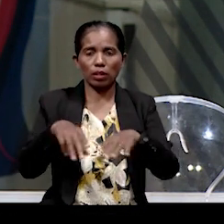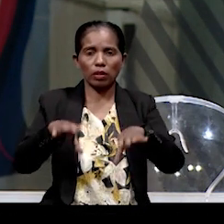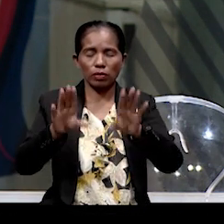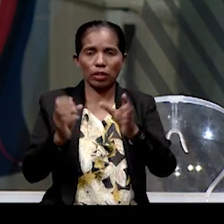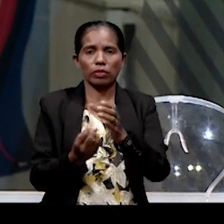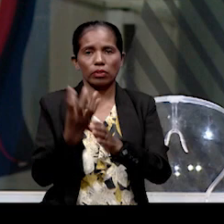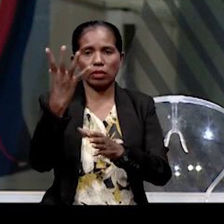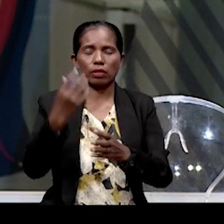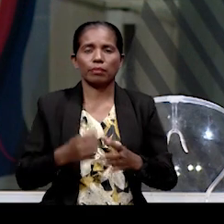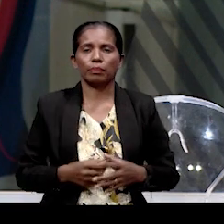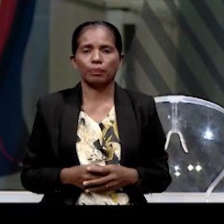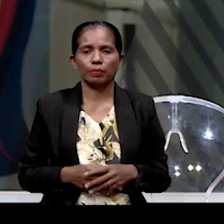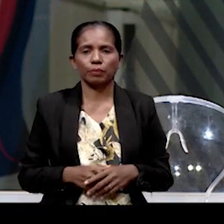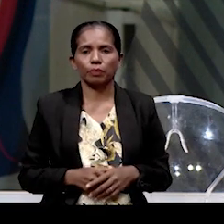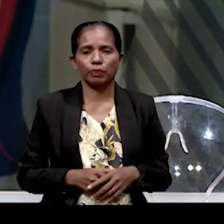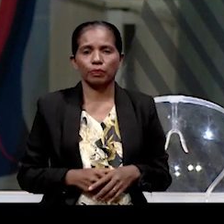foguetes.